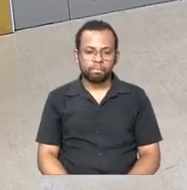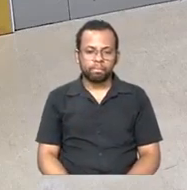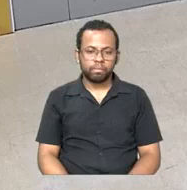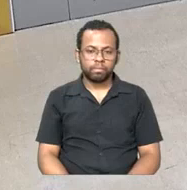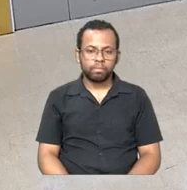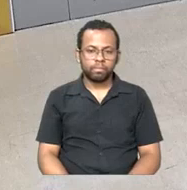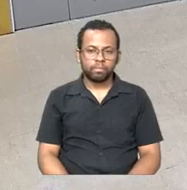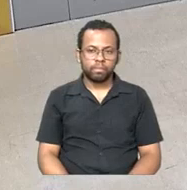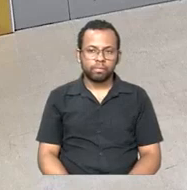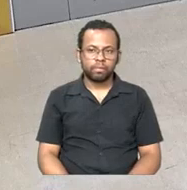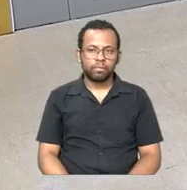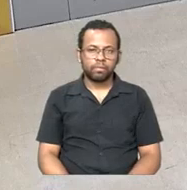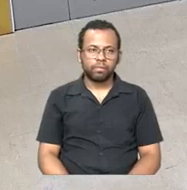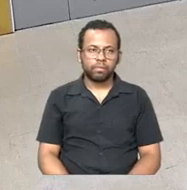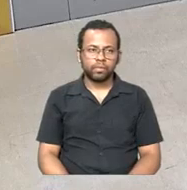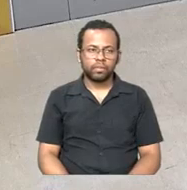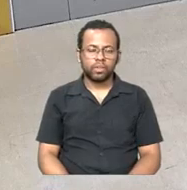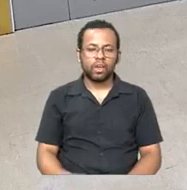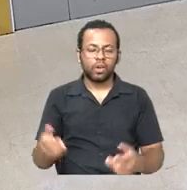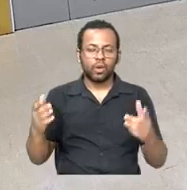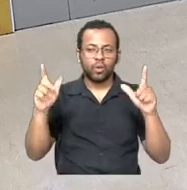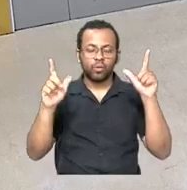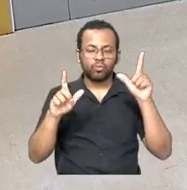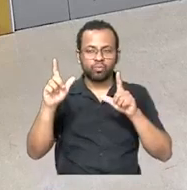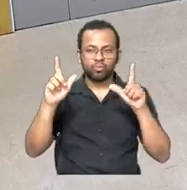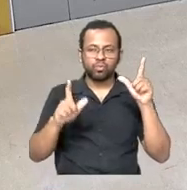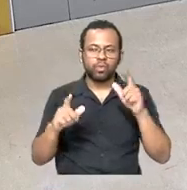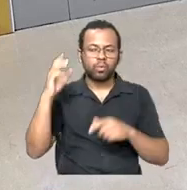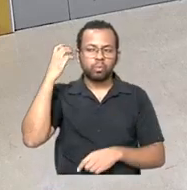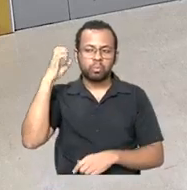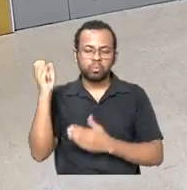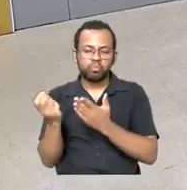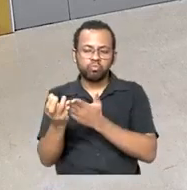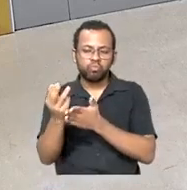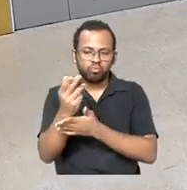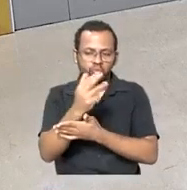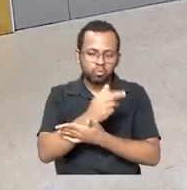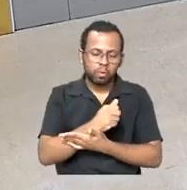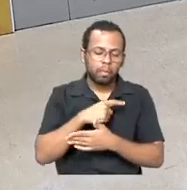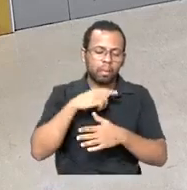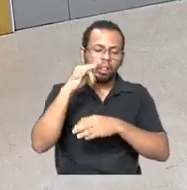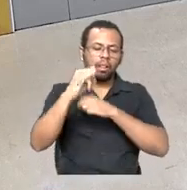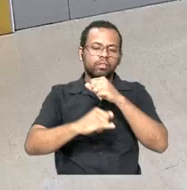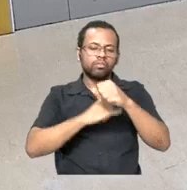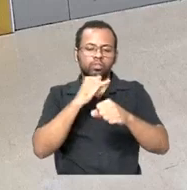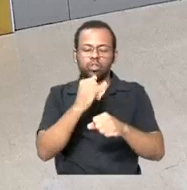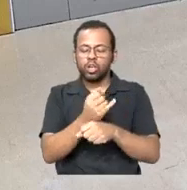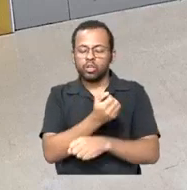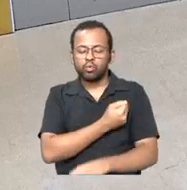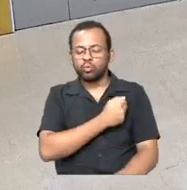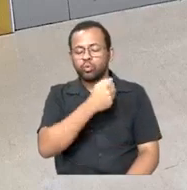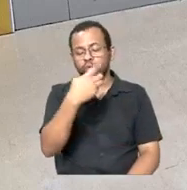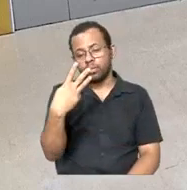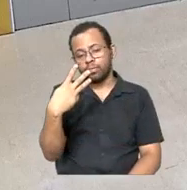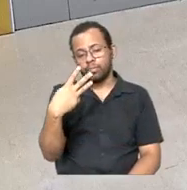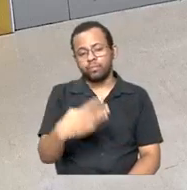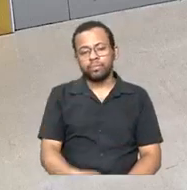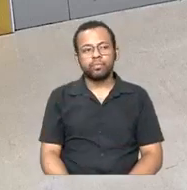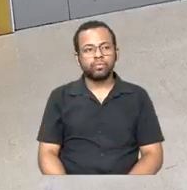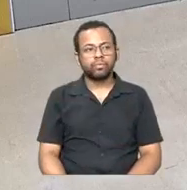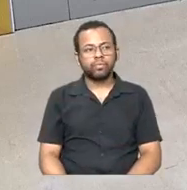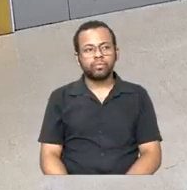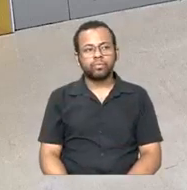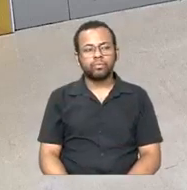vivo Vasco pela TV Atalaia pelas emissoras de rádio pela internet olha o número 3 número 3 número